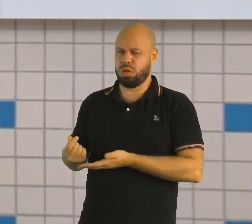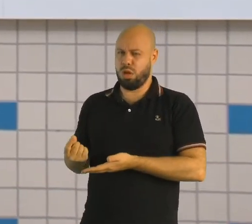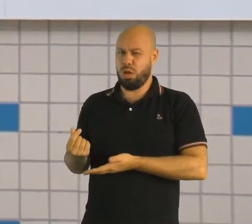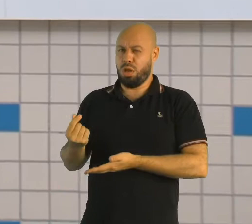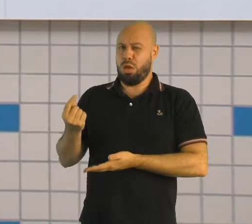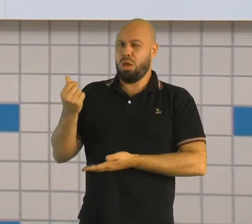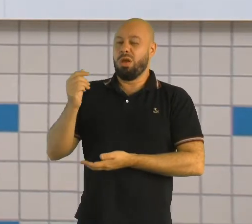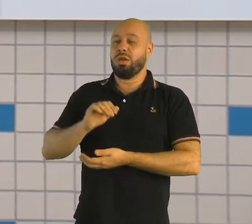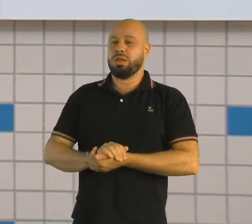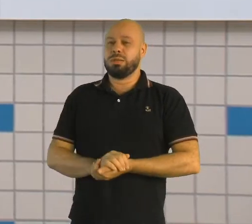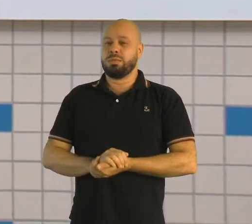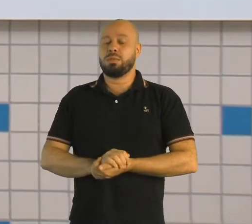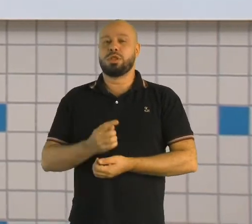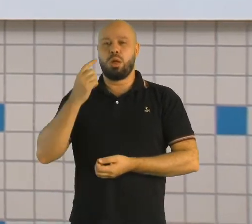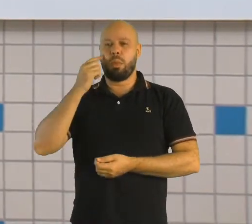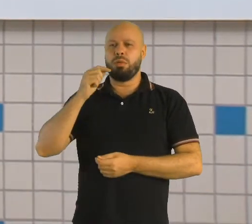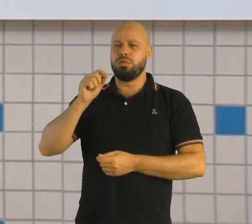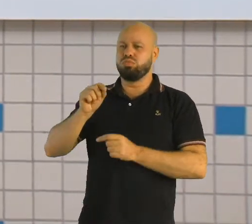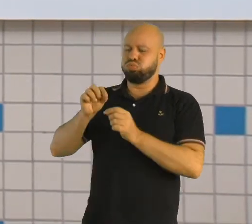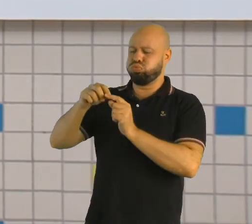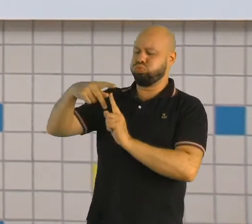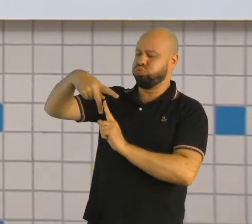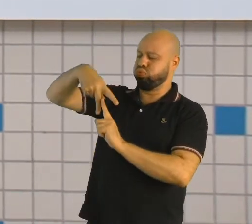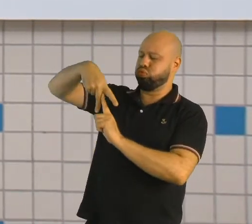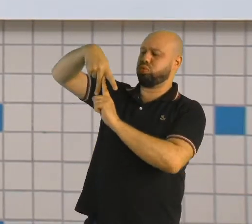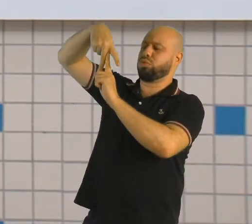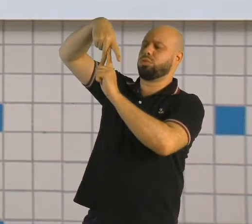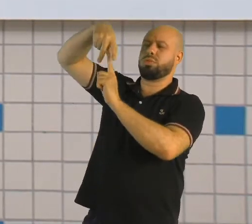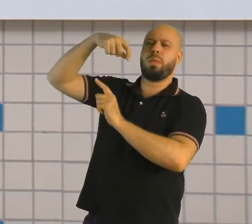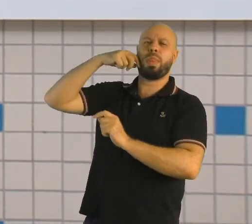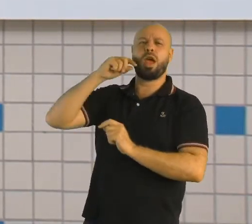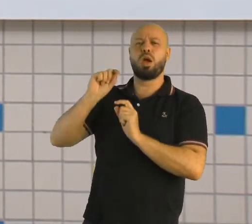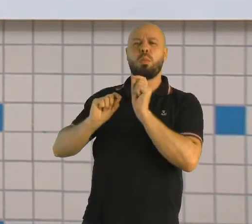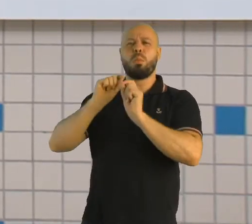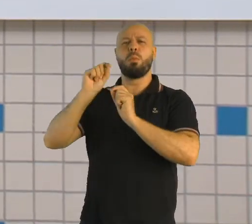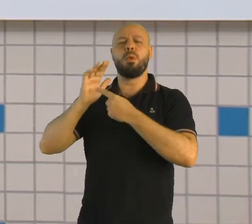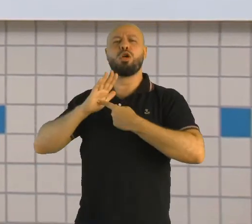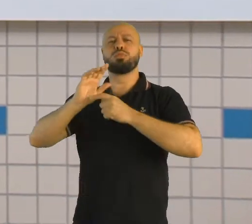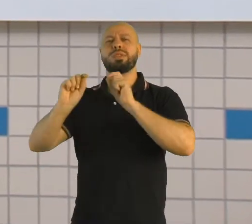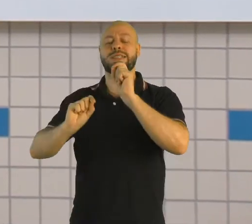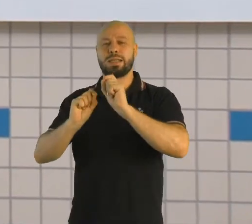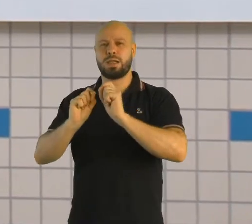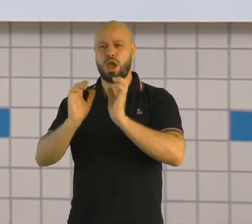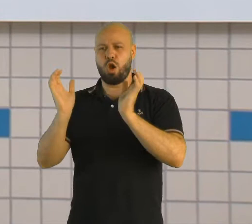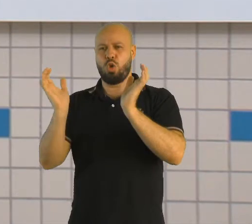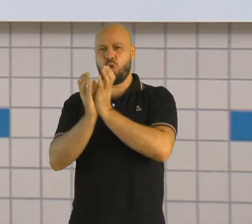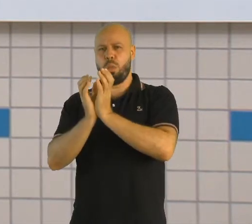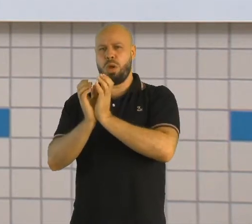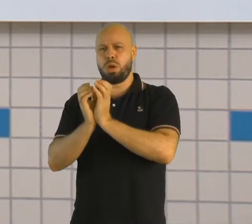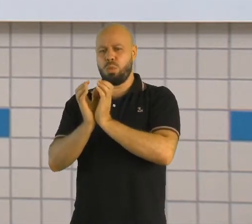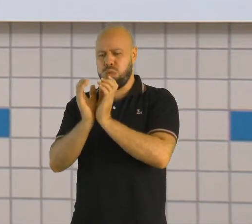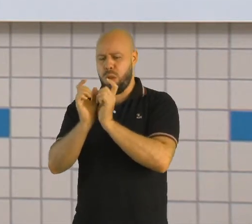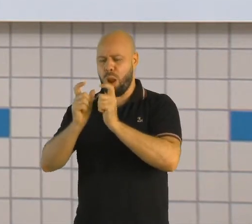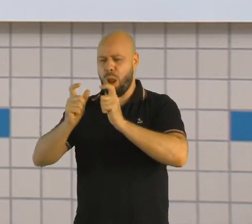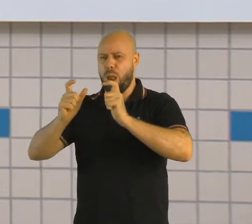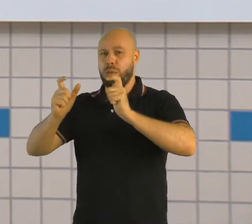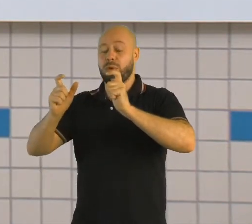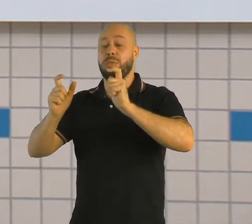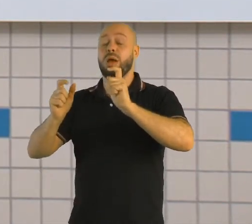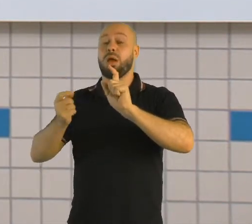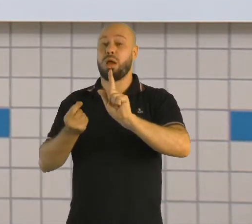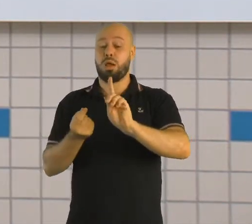quer dizer, significa crescimento, o crescimento de uma classe muito importante para o Renascimento, que é a chamada